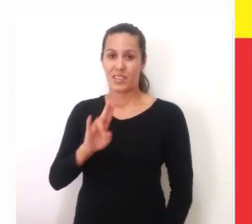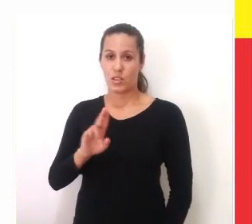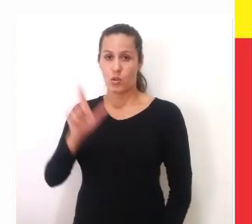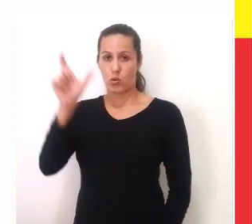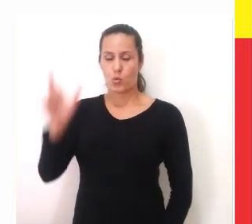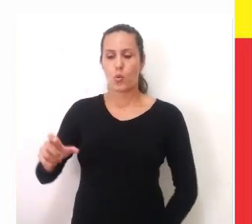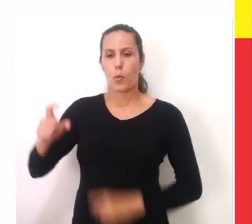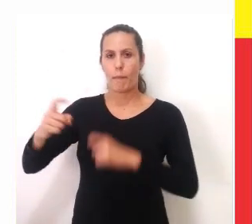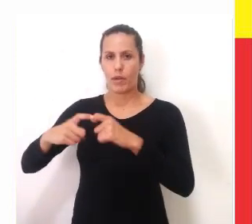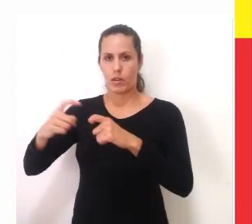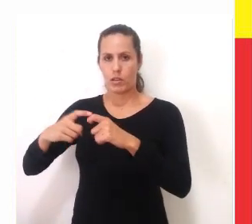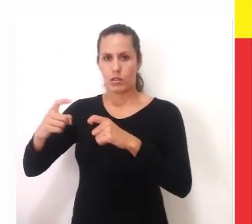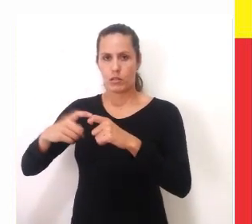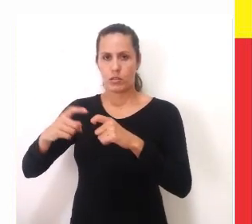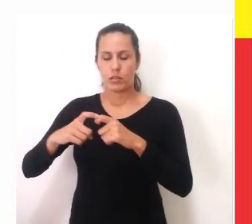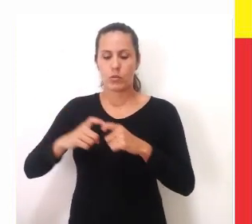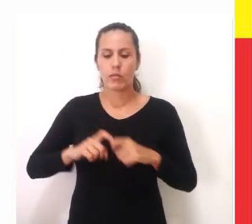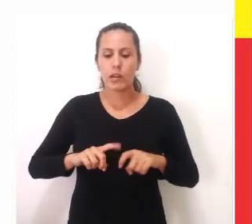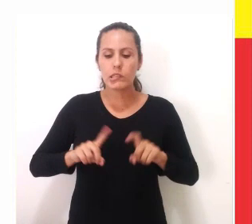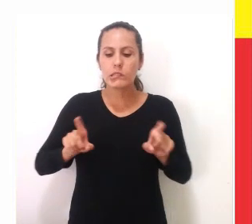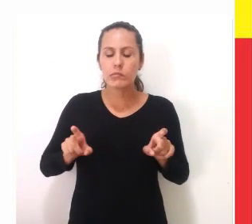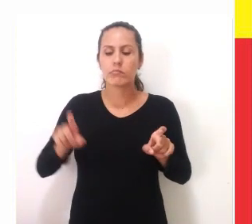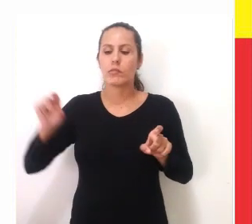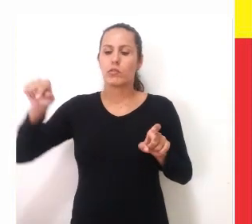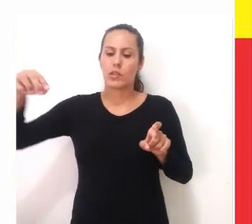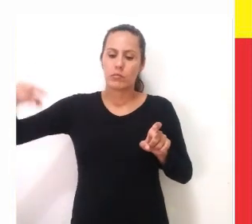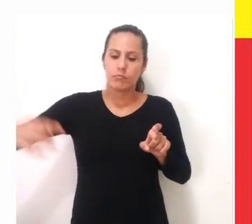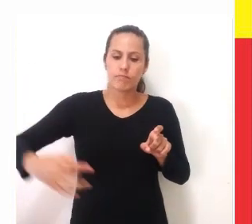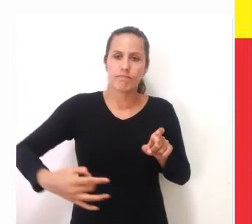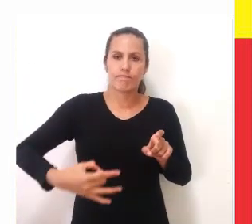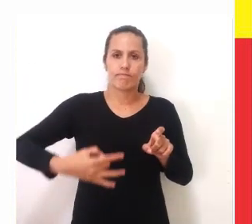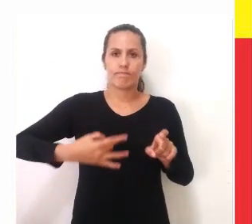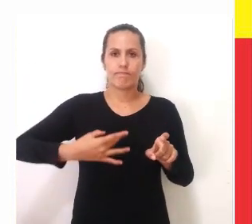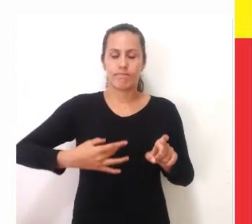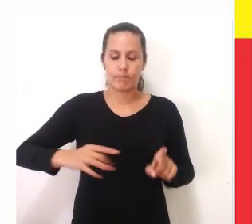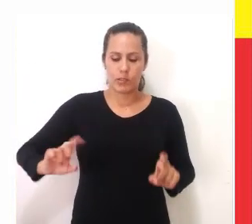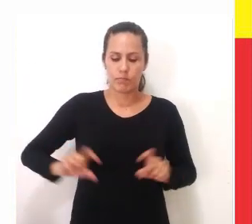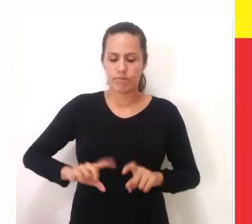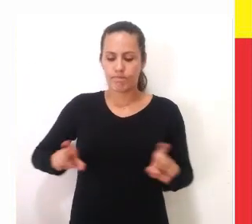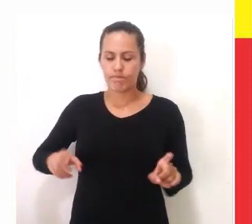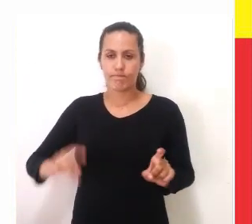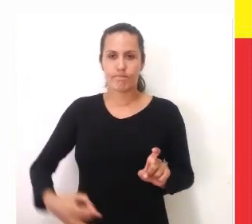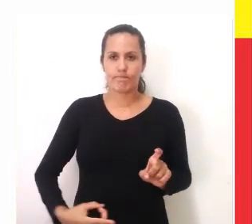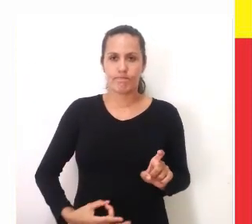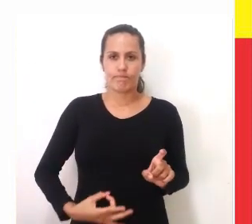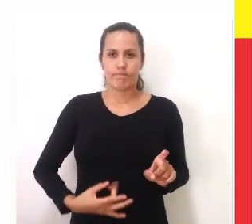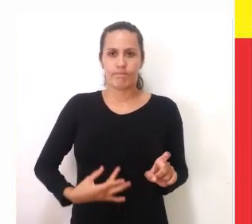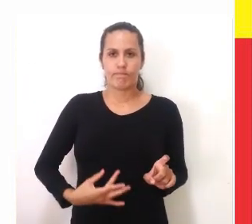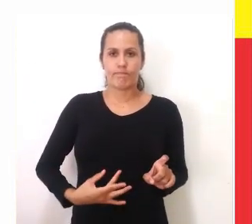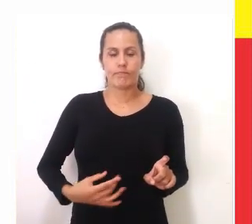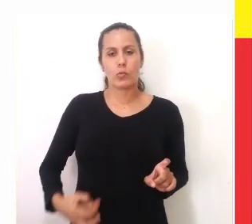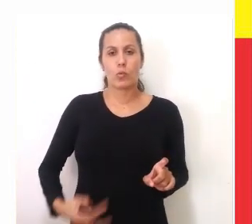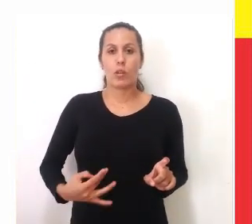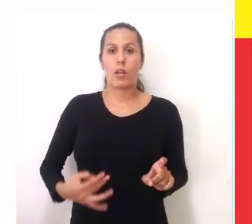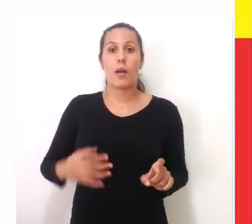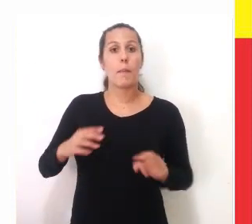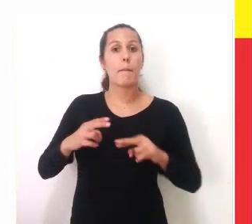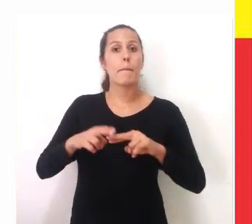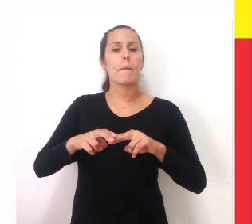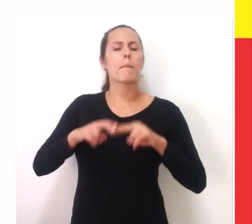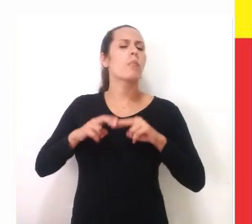ou o médico vai colocar o DIU dentro da cavidade uterina, como eu já havia explicado.